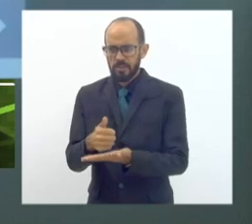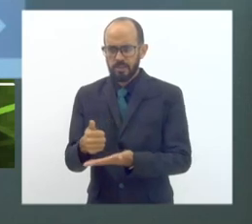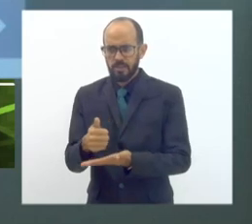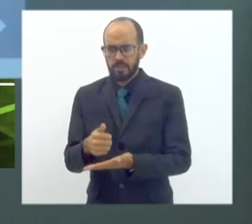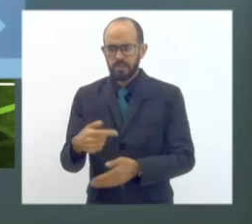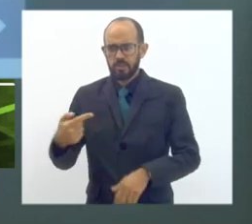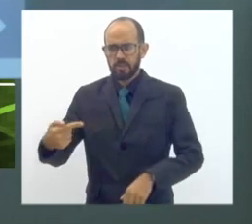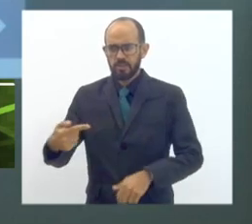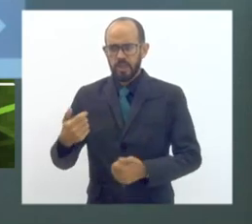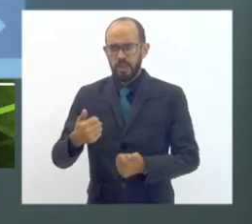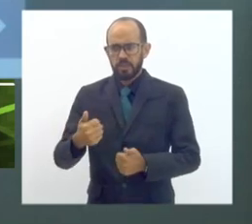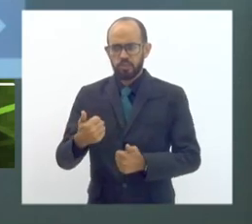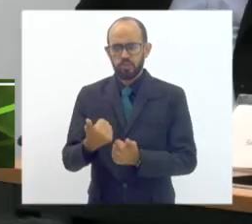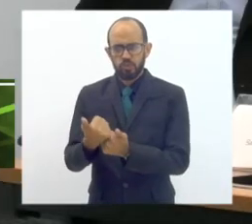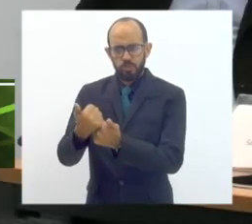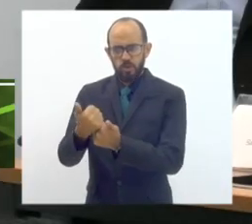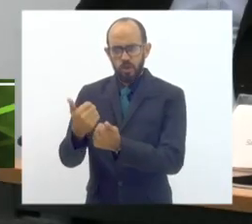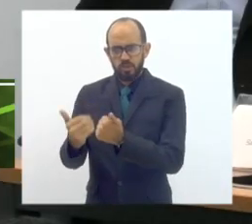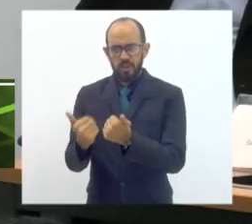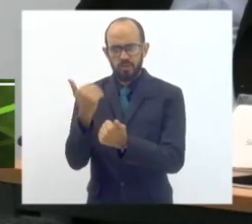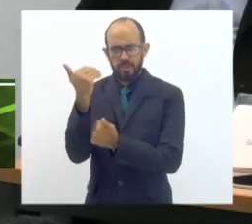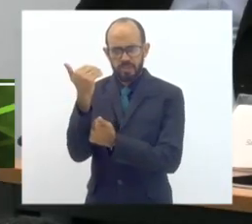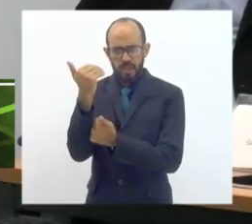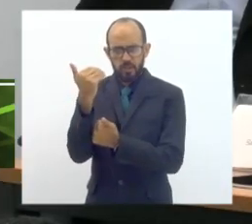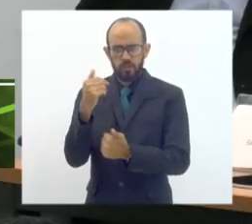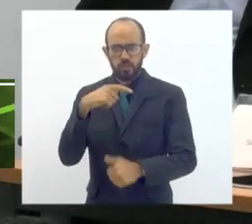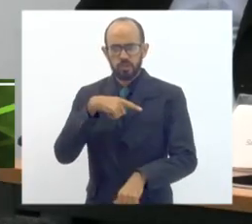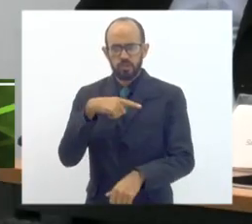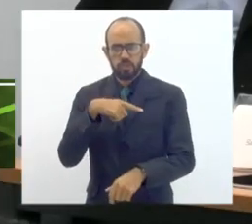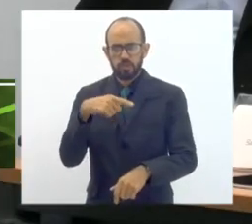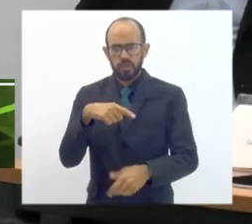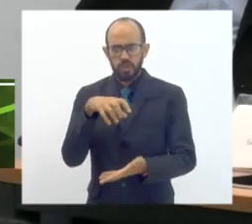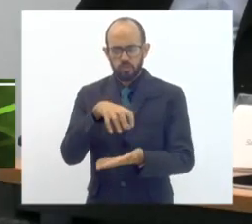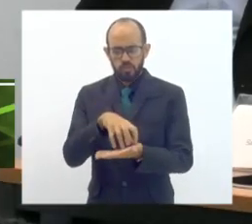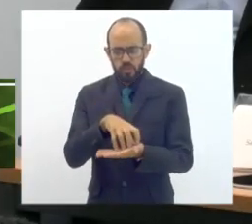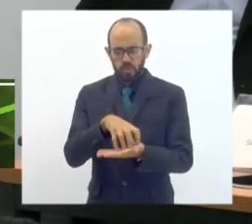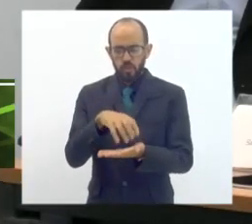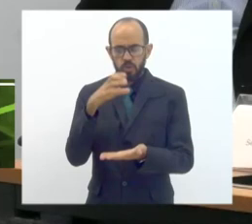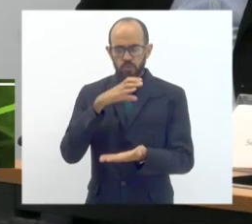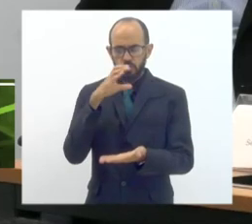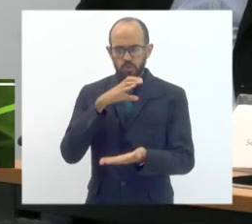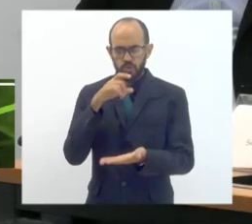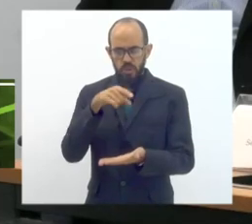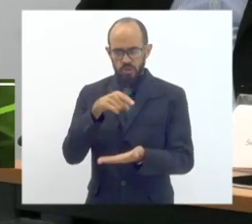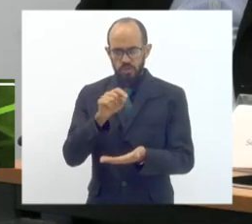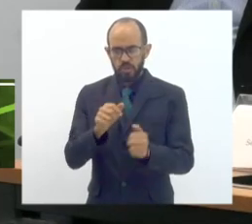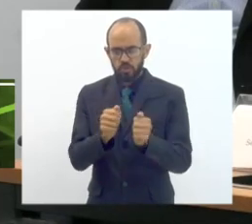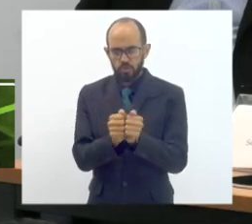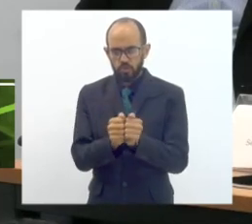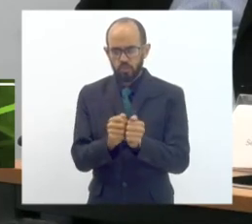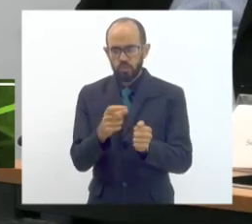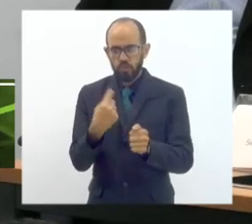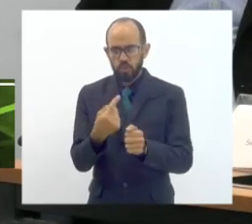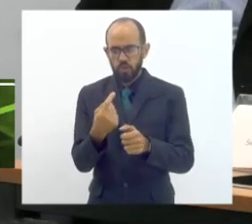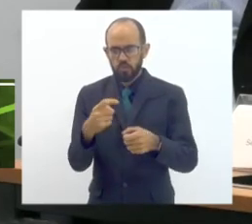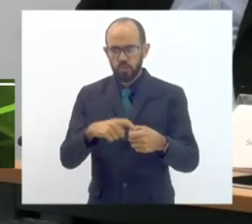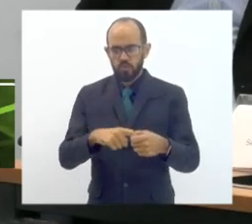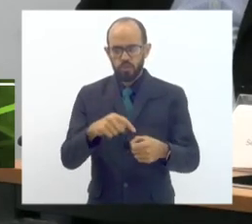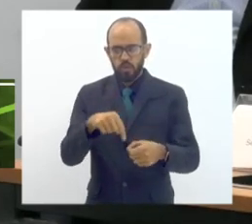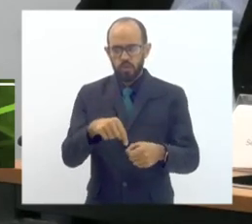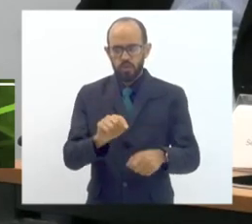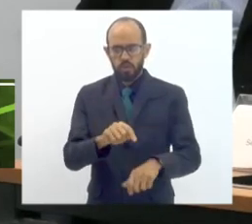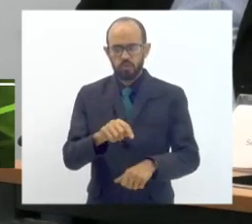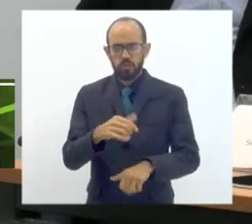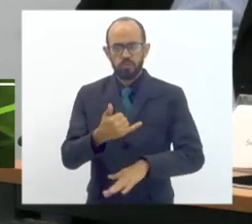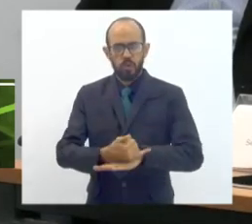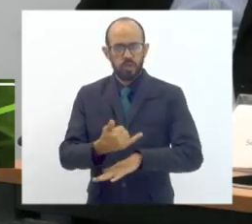7 unidades de suporte avançada. A nossa central de regulação de urgências fica junto com o nosso consórcio, no município de